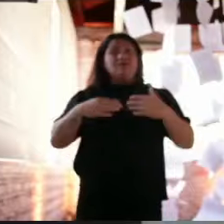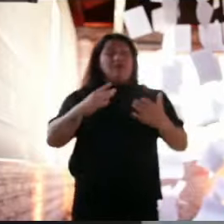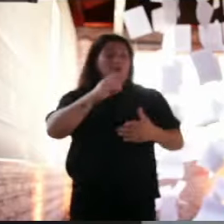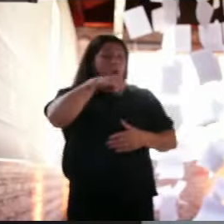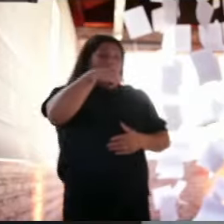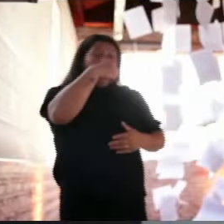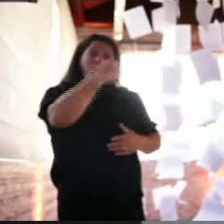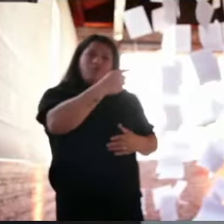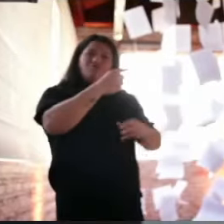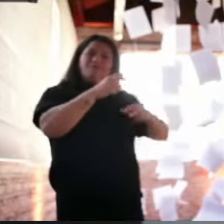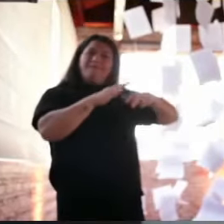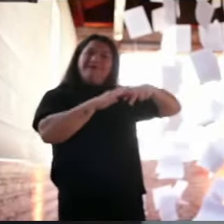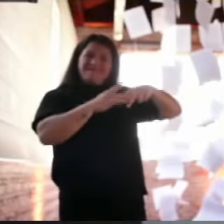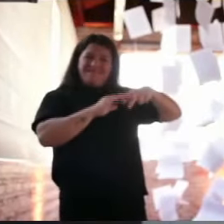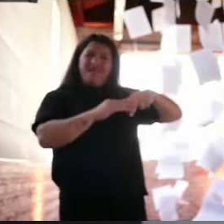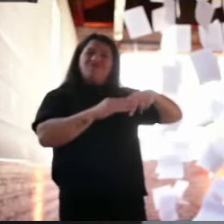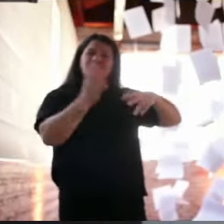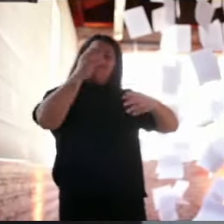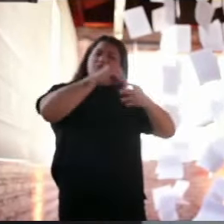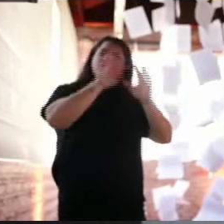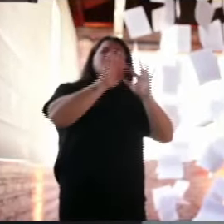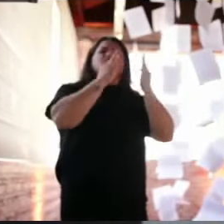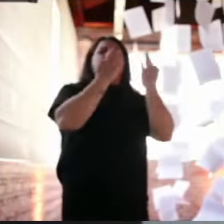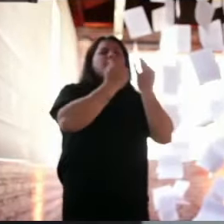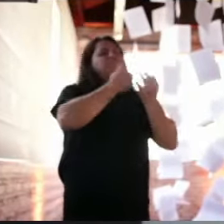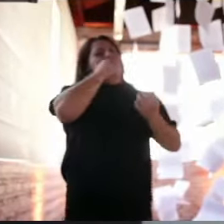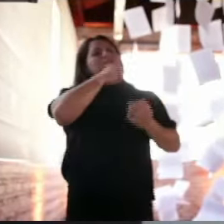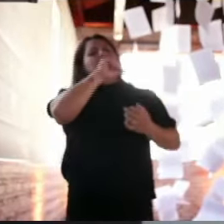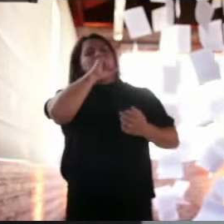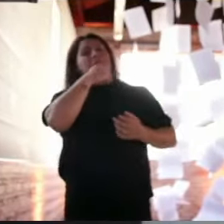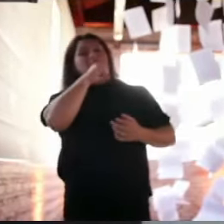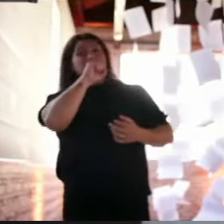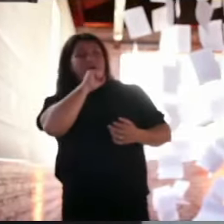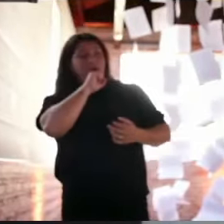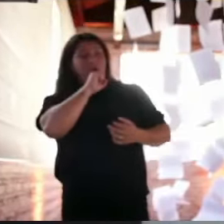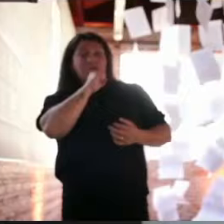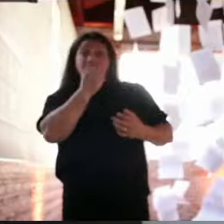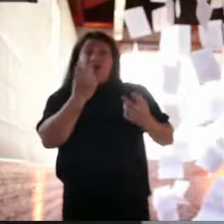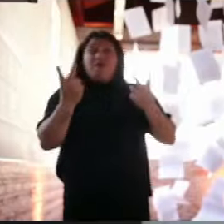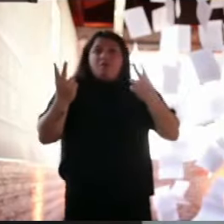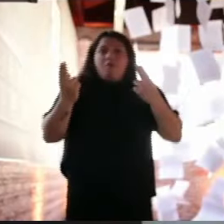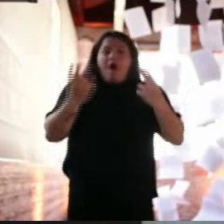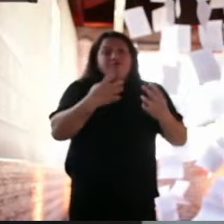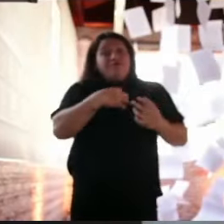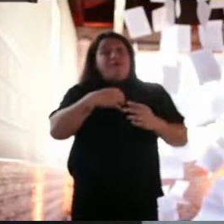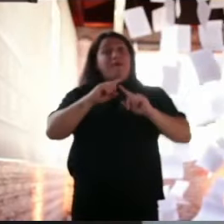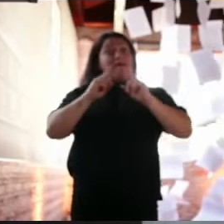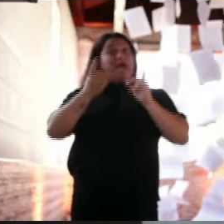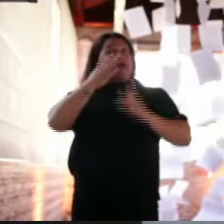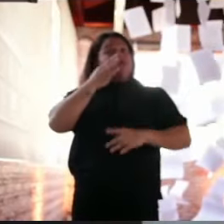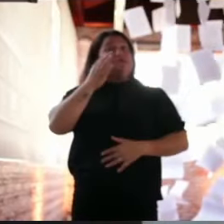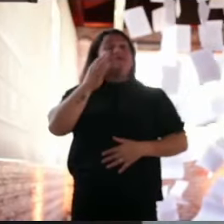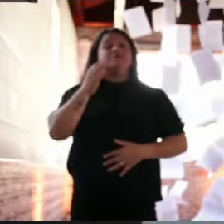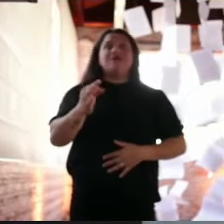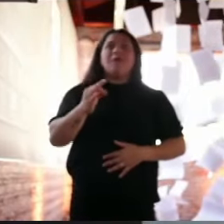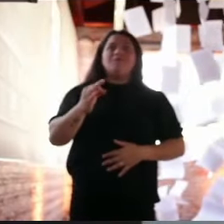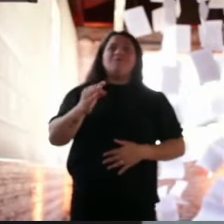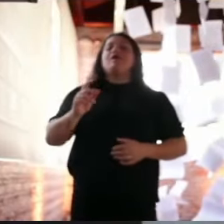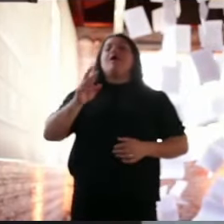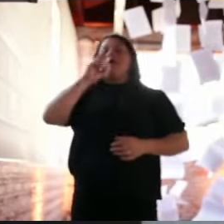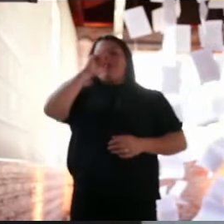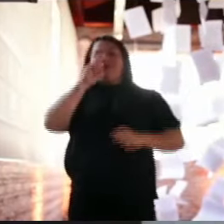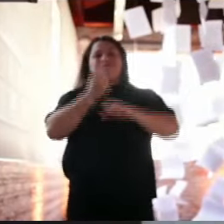outras pacientes que tinham tido uma vida dentro de casa mas Vejam atentem a esse detalhe são risco